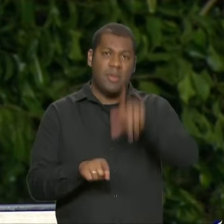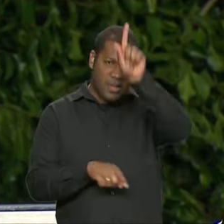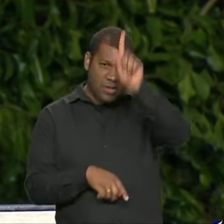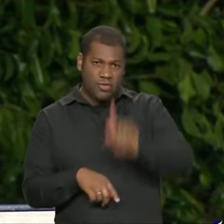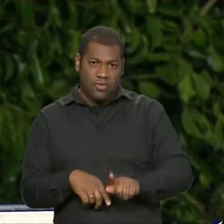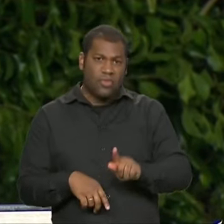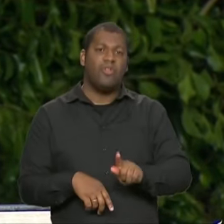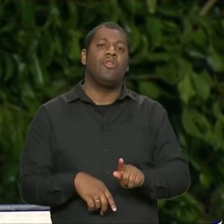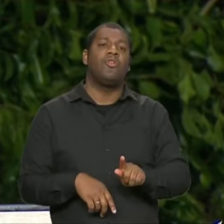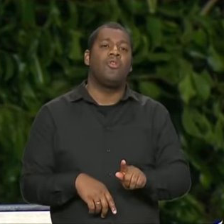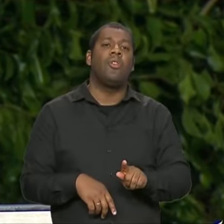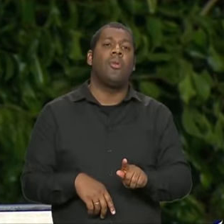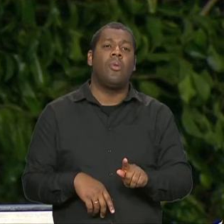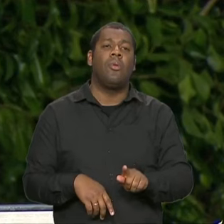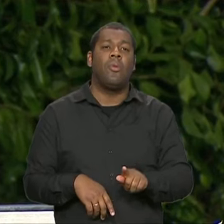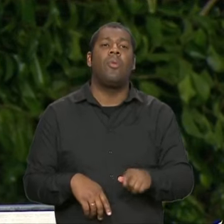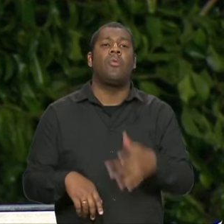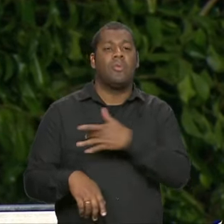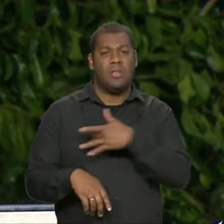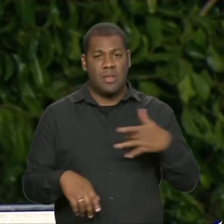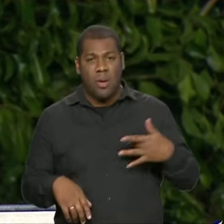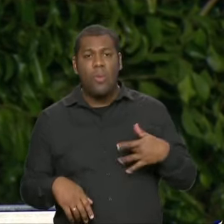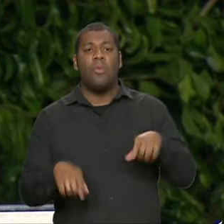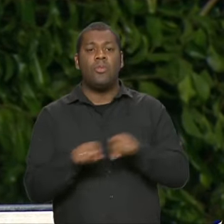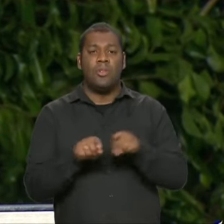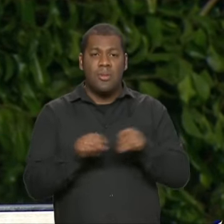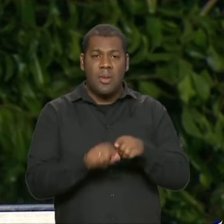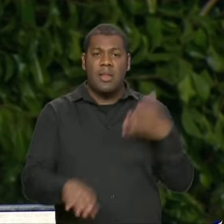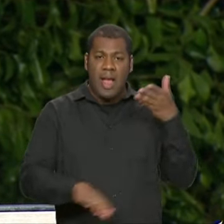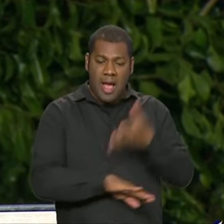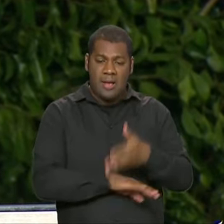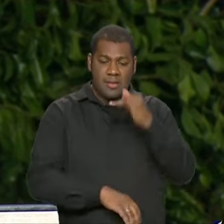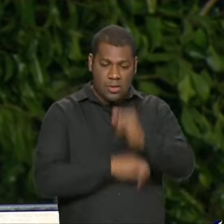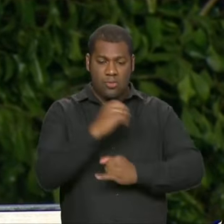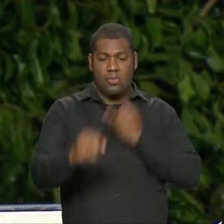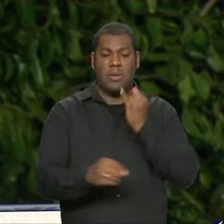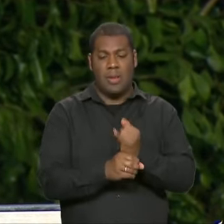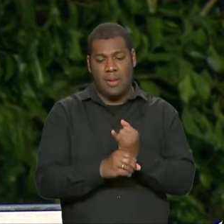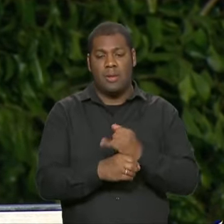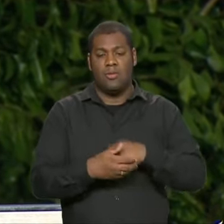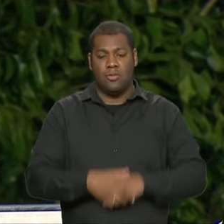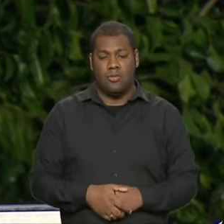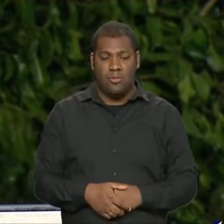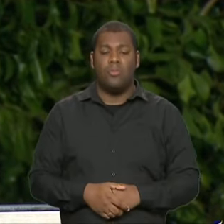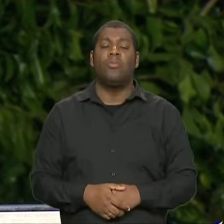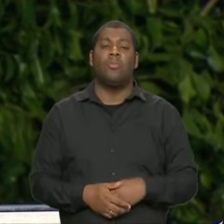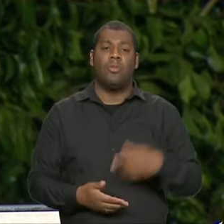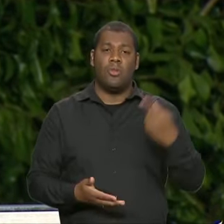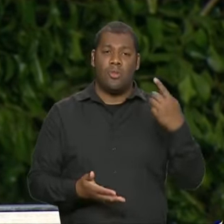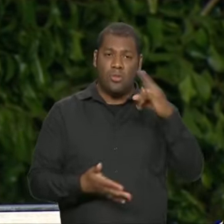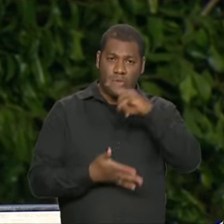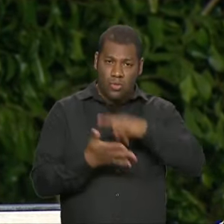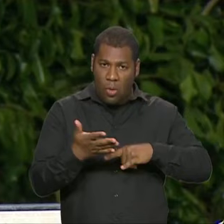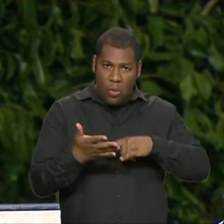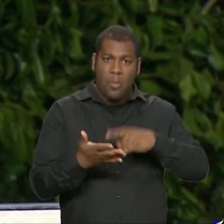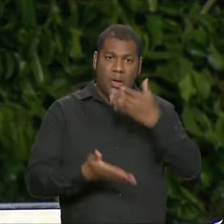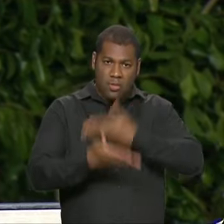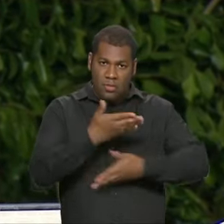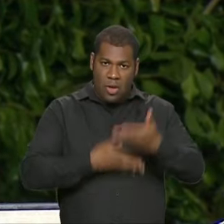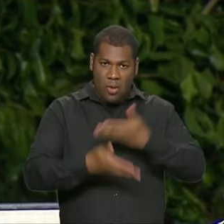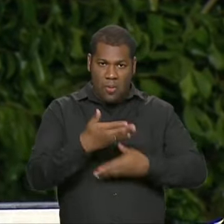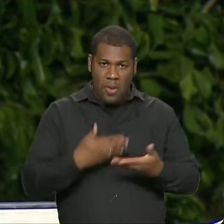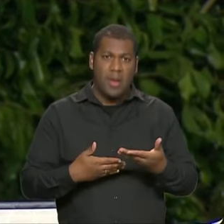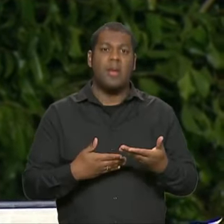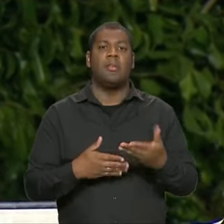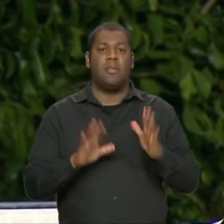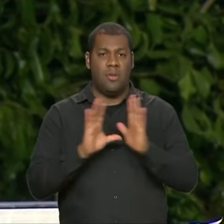resíduos, saneamentos básicos, saúde, acesso à internet, etc. O Tratado de Cooperação Amazônica já dizia, na